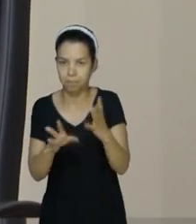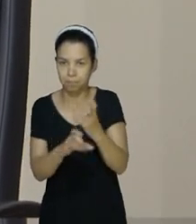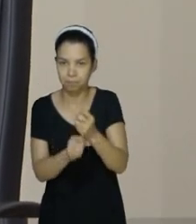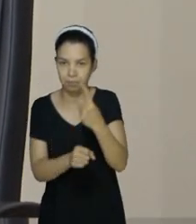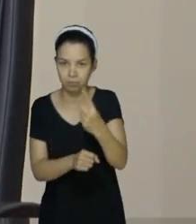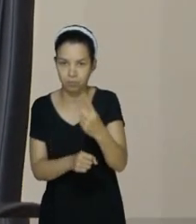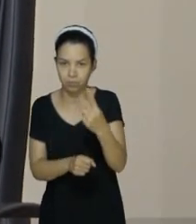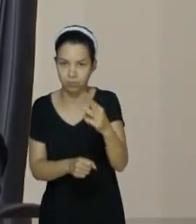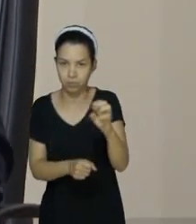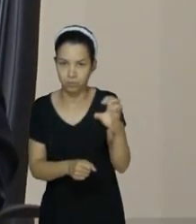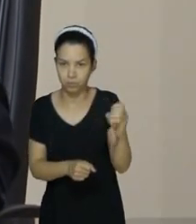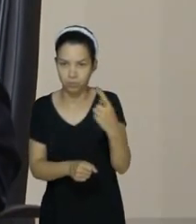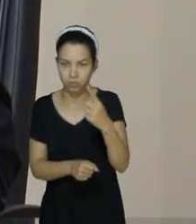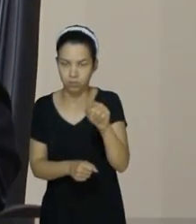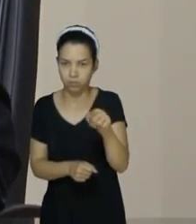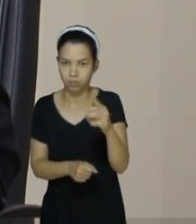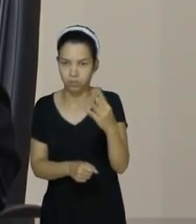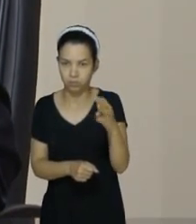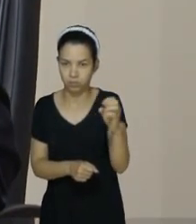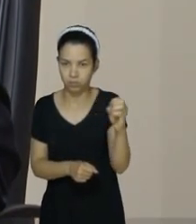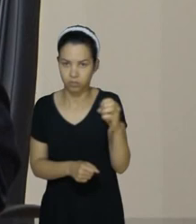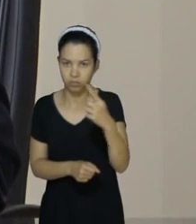R$ 1.300, R$ 1.400, né?